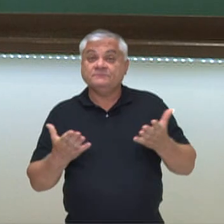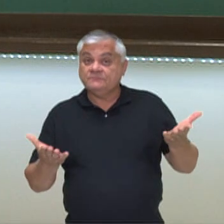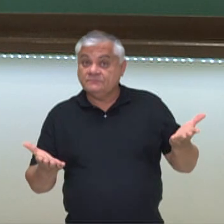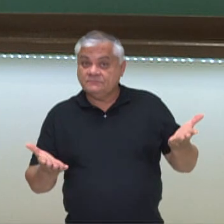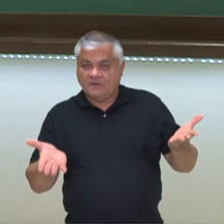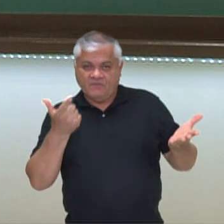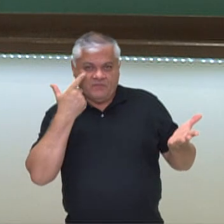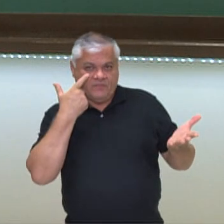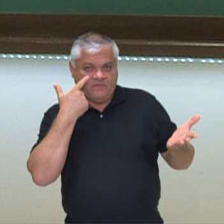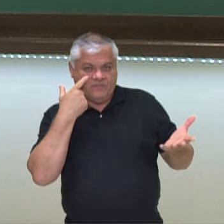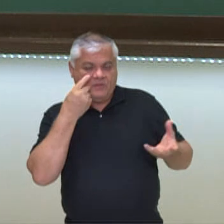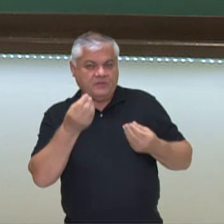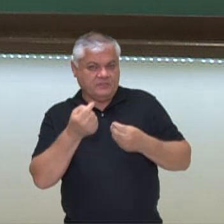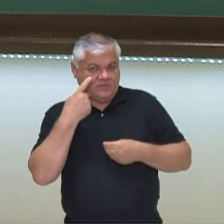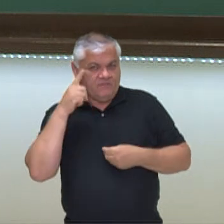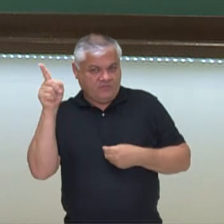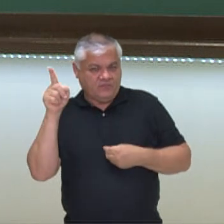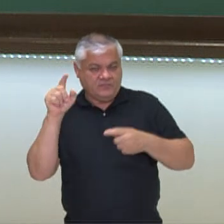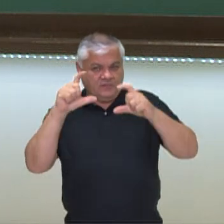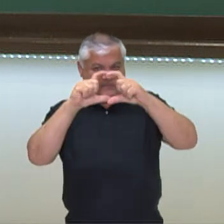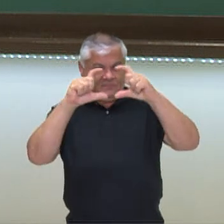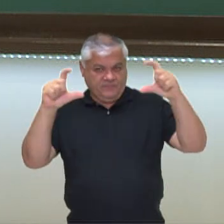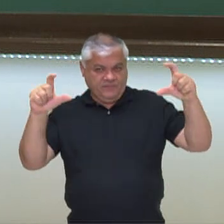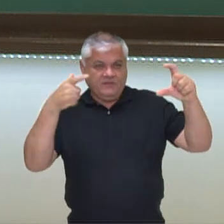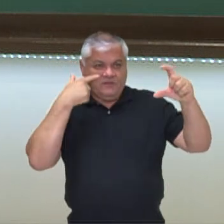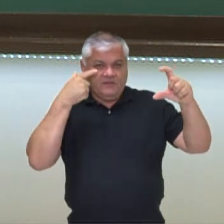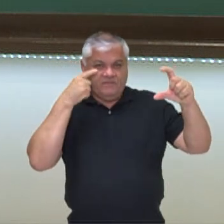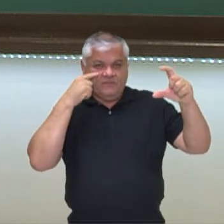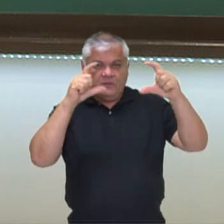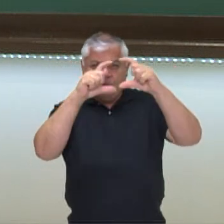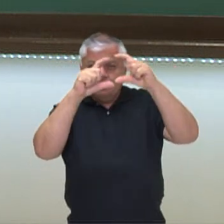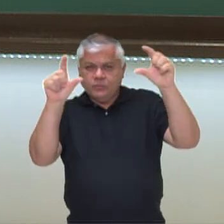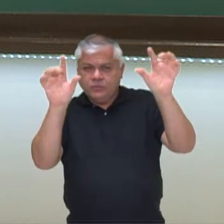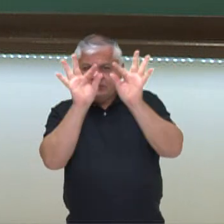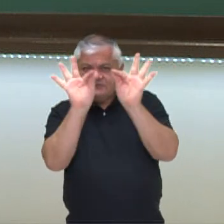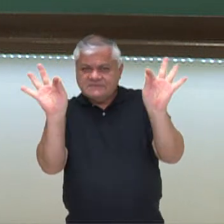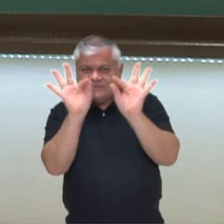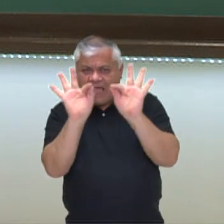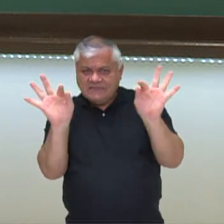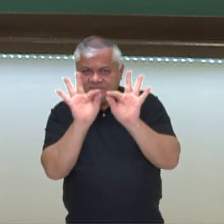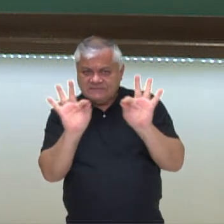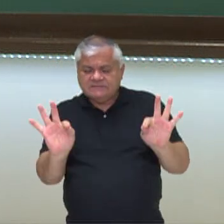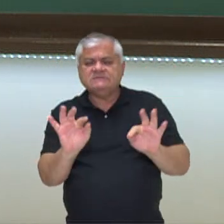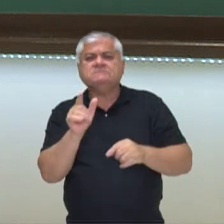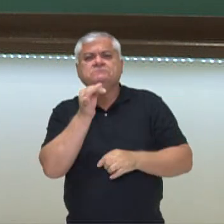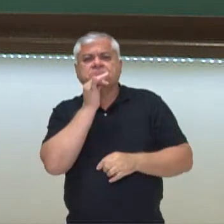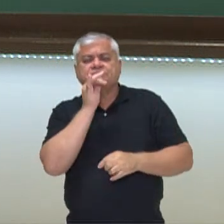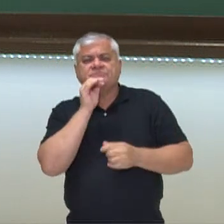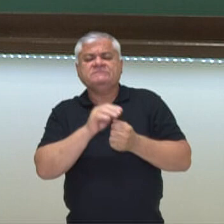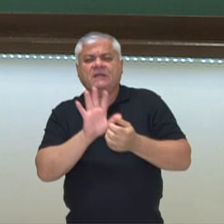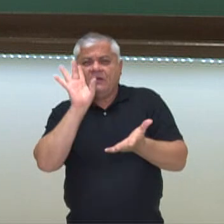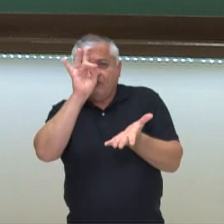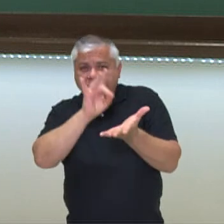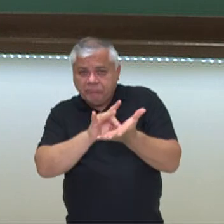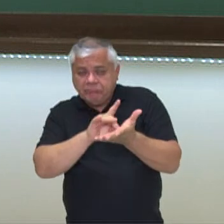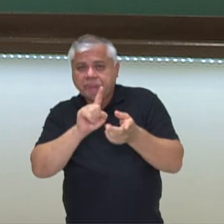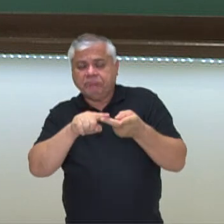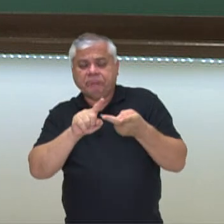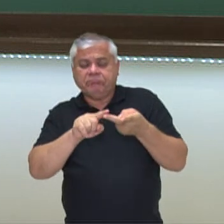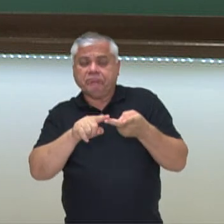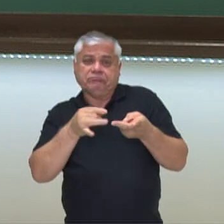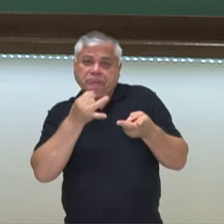Então vamos lá, aqui você tinha que observar a estrutura sintática para encontrar affirmative form, a